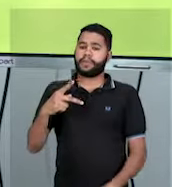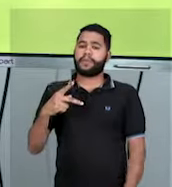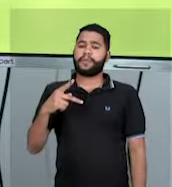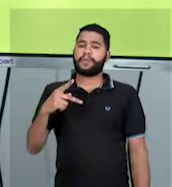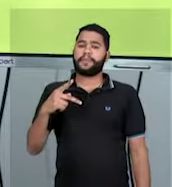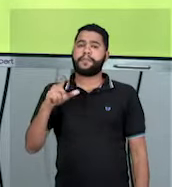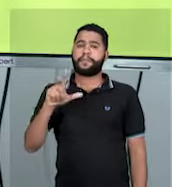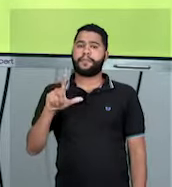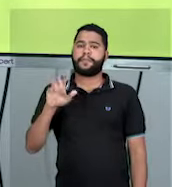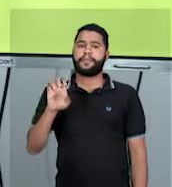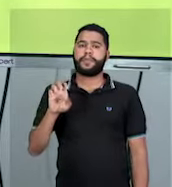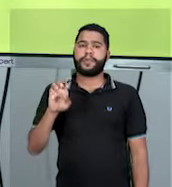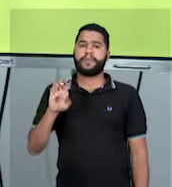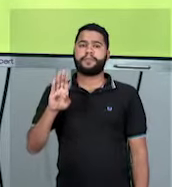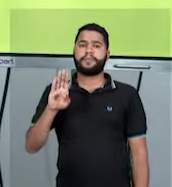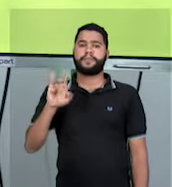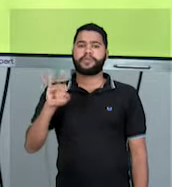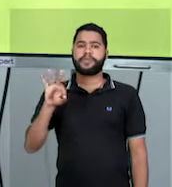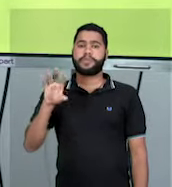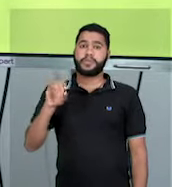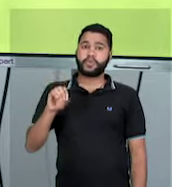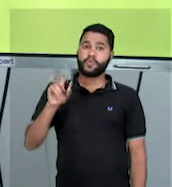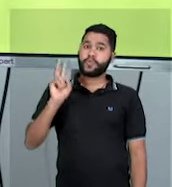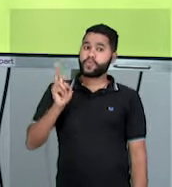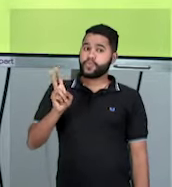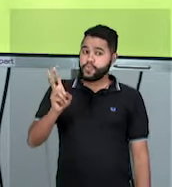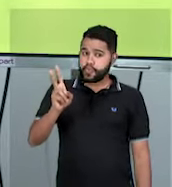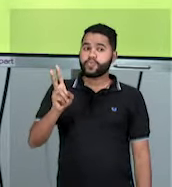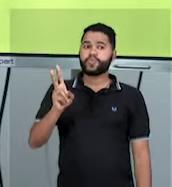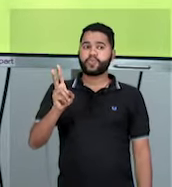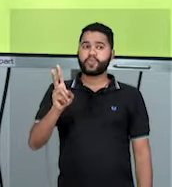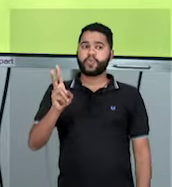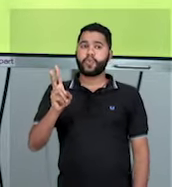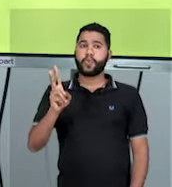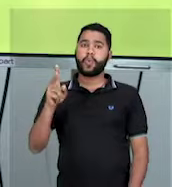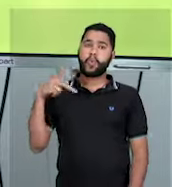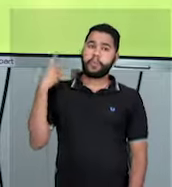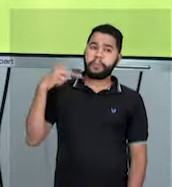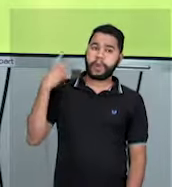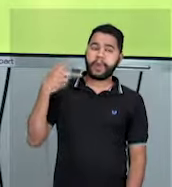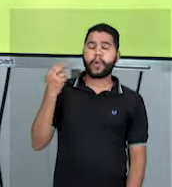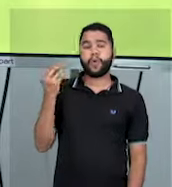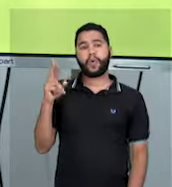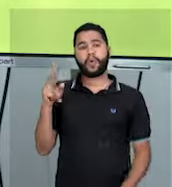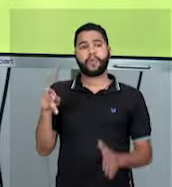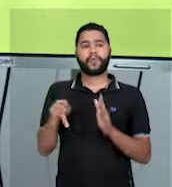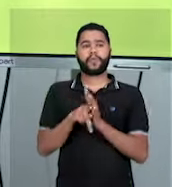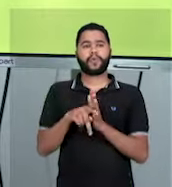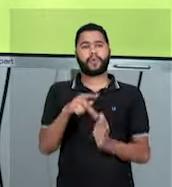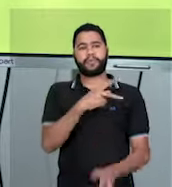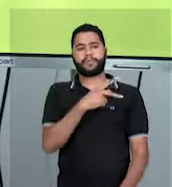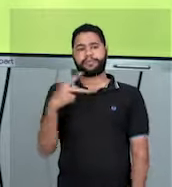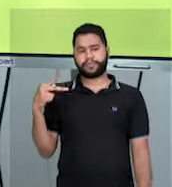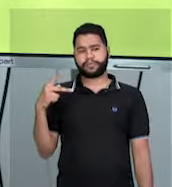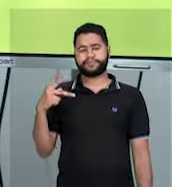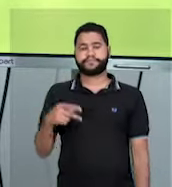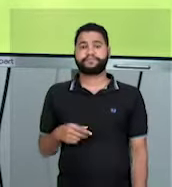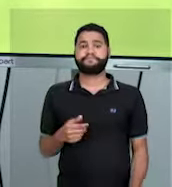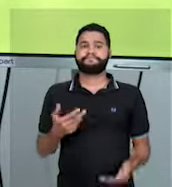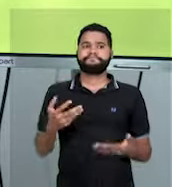se manteria-se o parlamentarismo ou se voltaria para o presidencialismo.